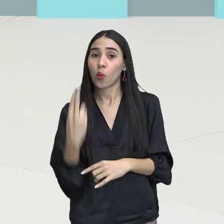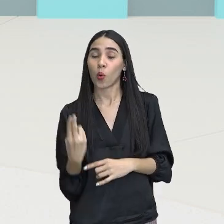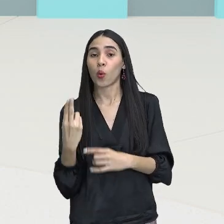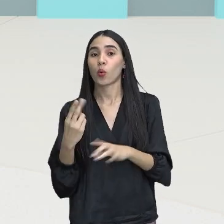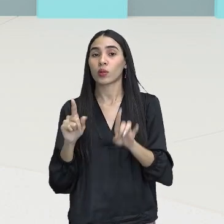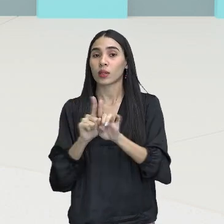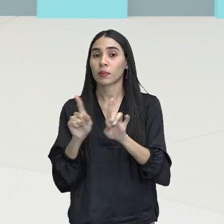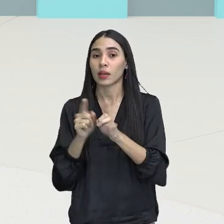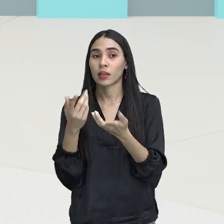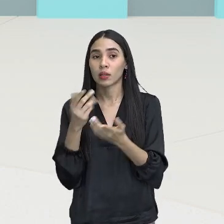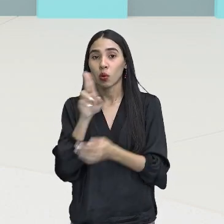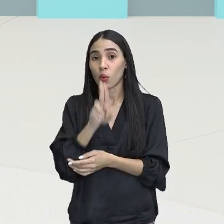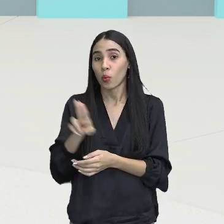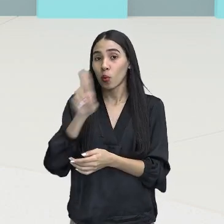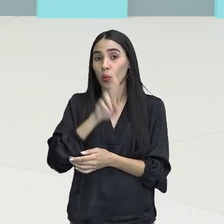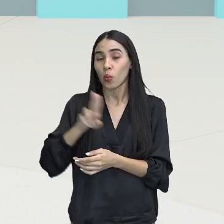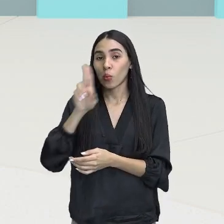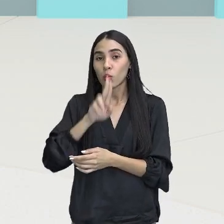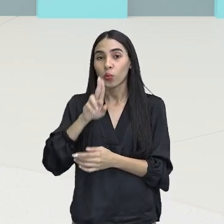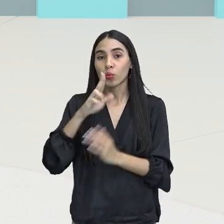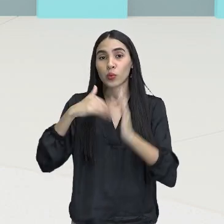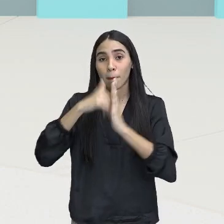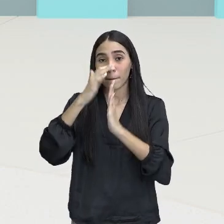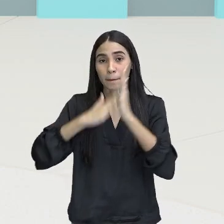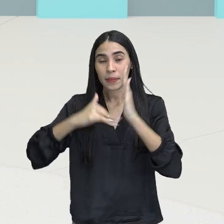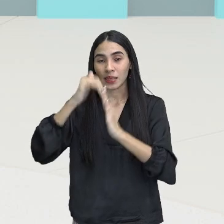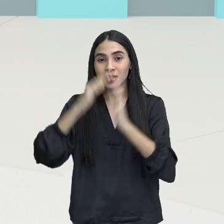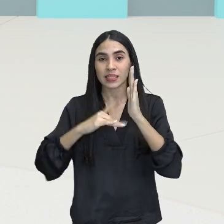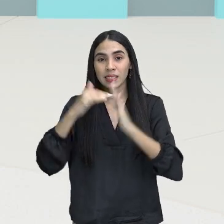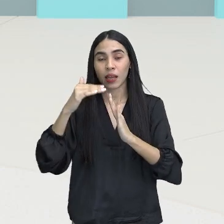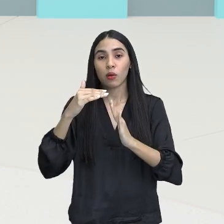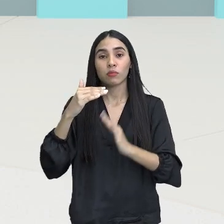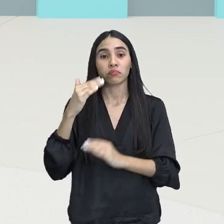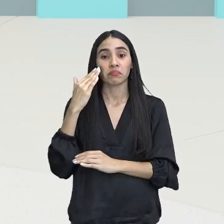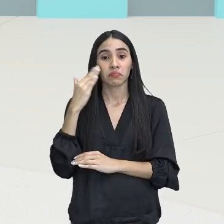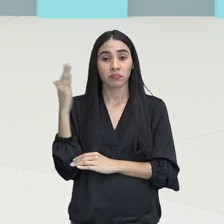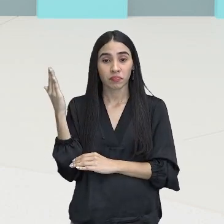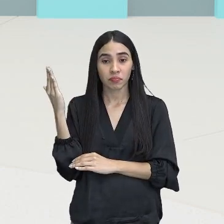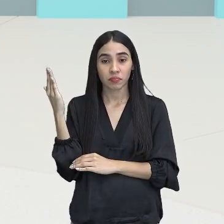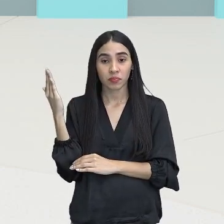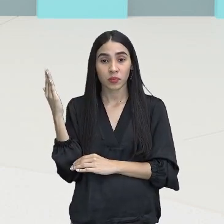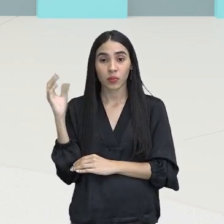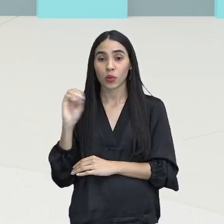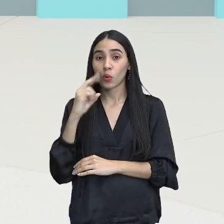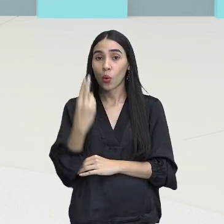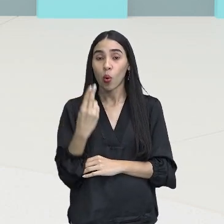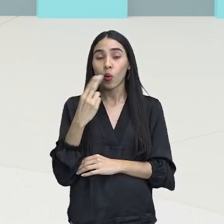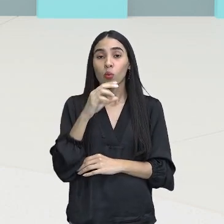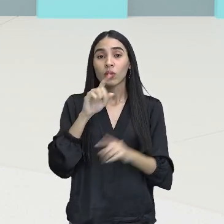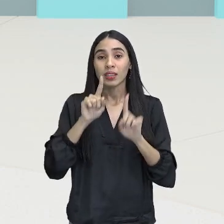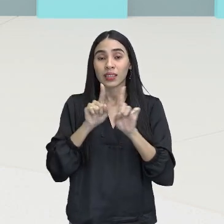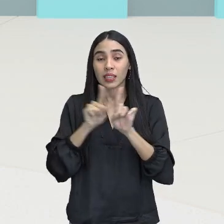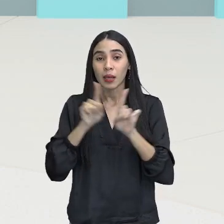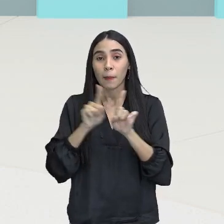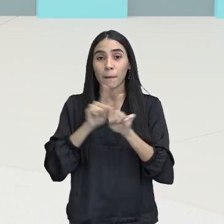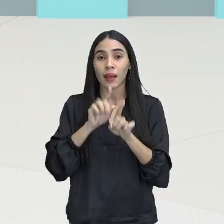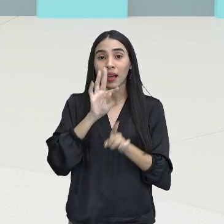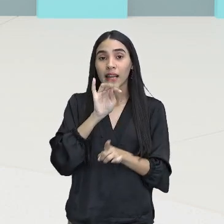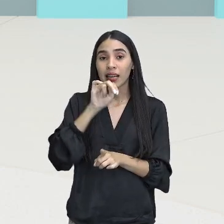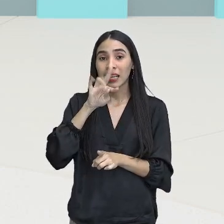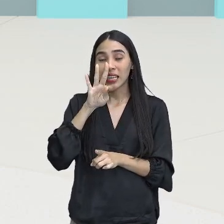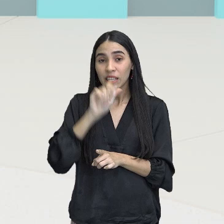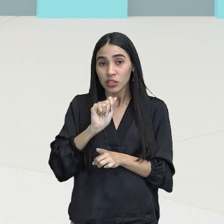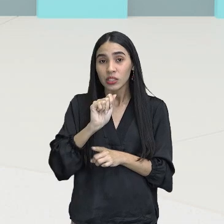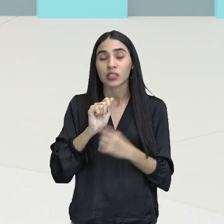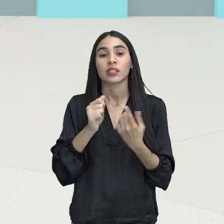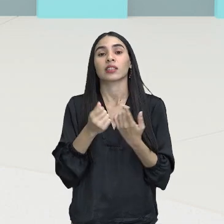de vocês uso do pincel de pelo ainda, ou das tintas, das tintas